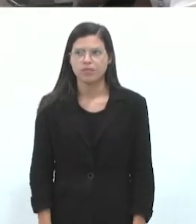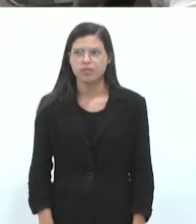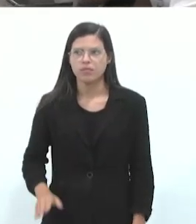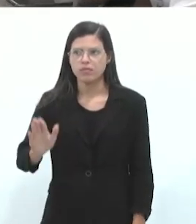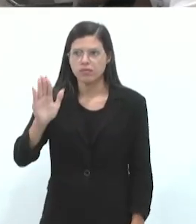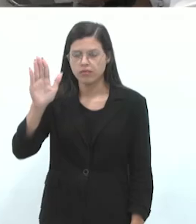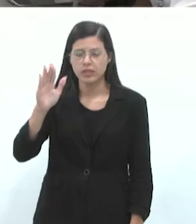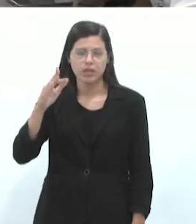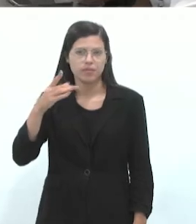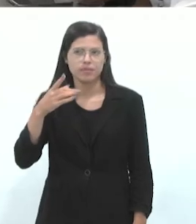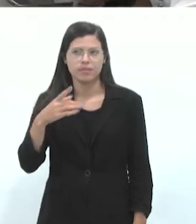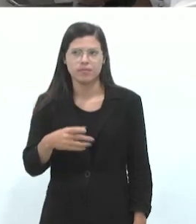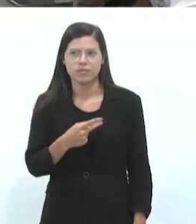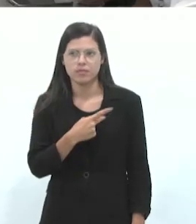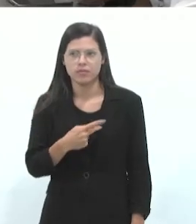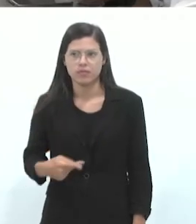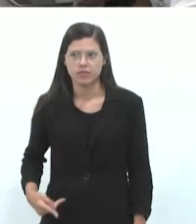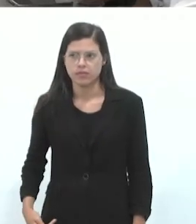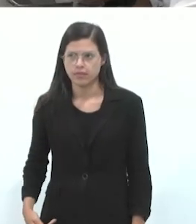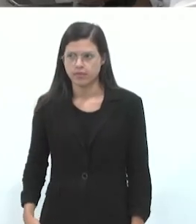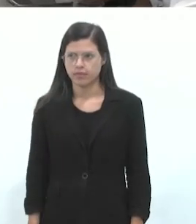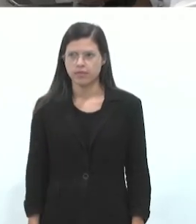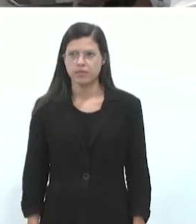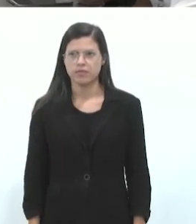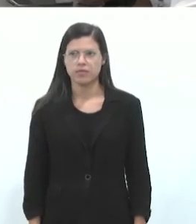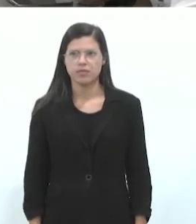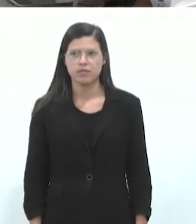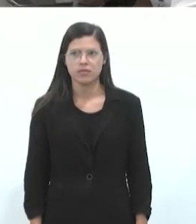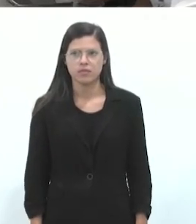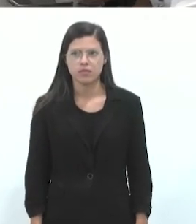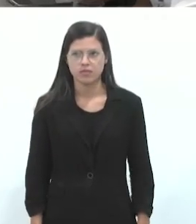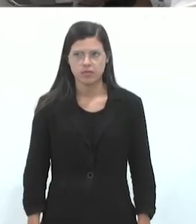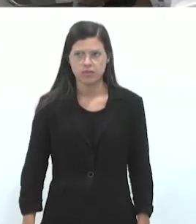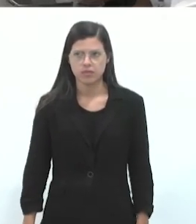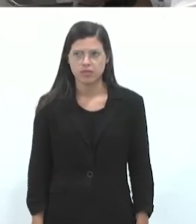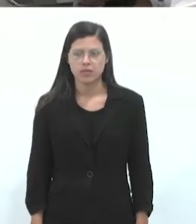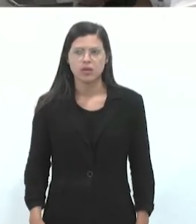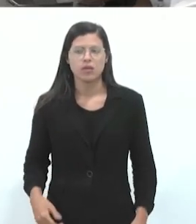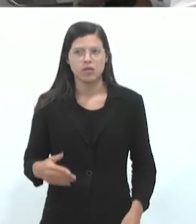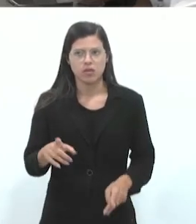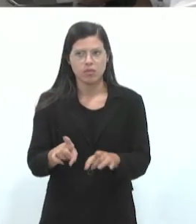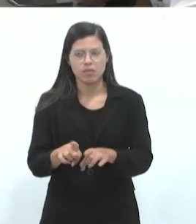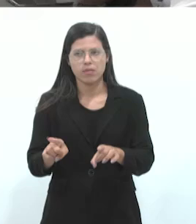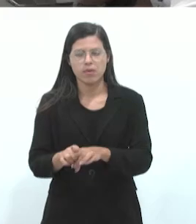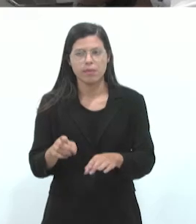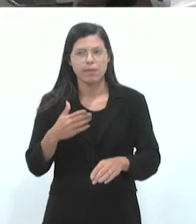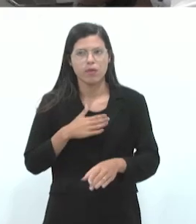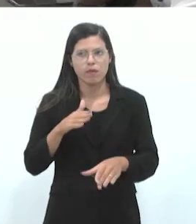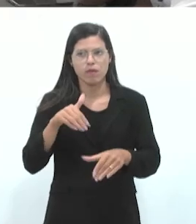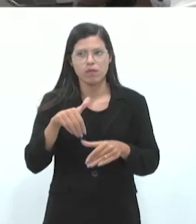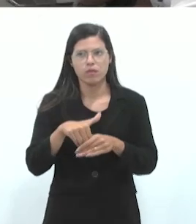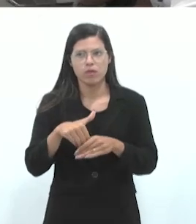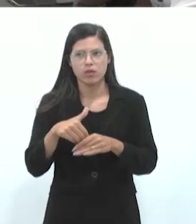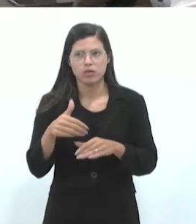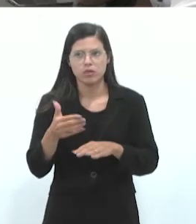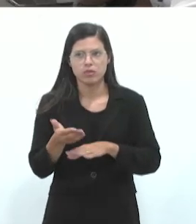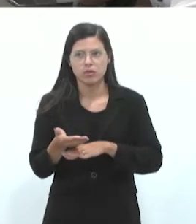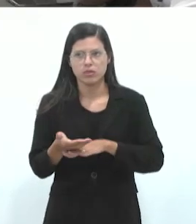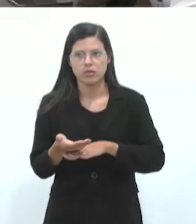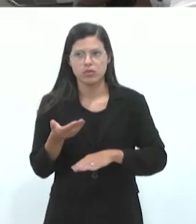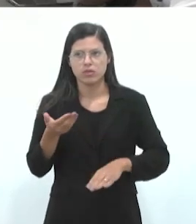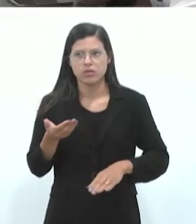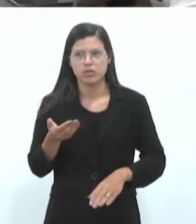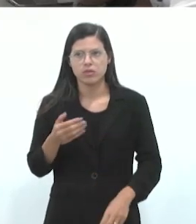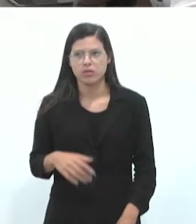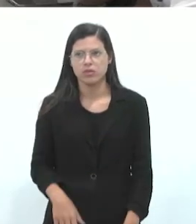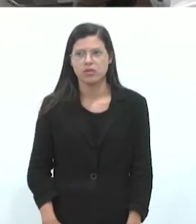discussão muito rápida e um pouco Presidente, esotérica. também tem meu voto em separado, que também é favorável com emendas. Só um minuto,